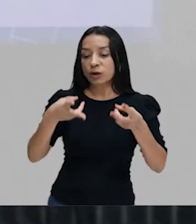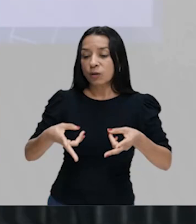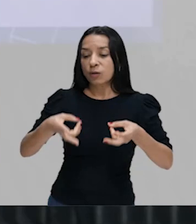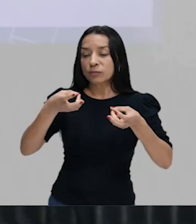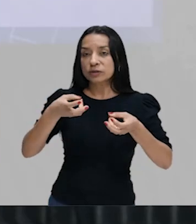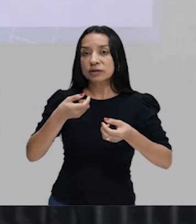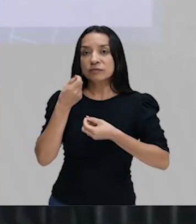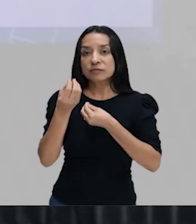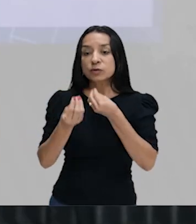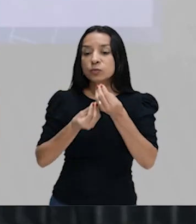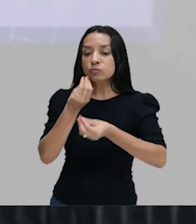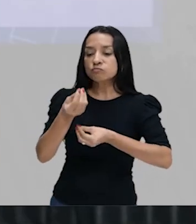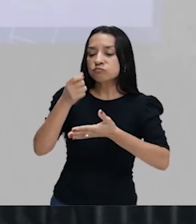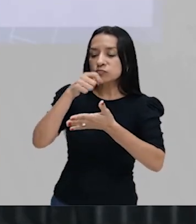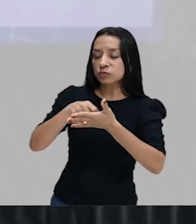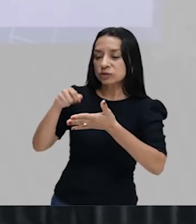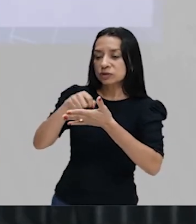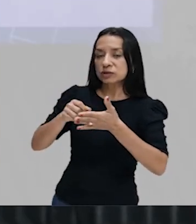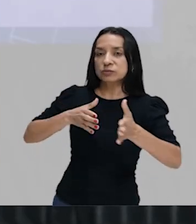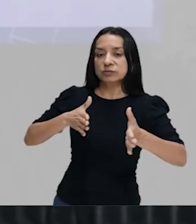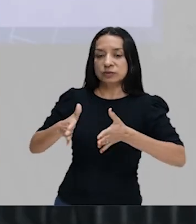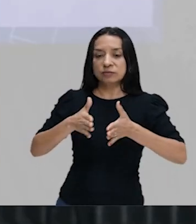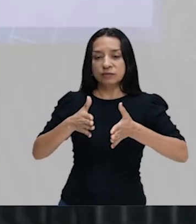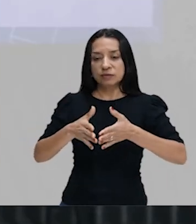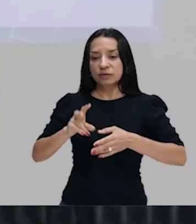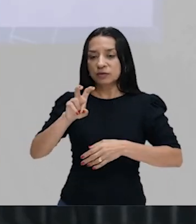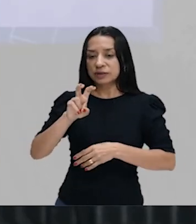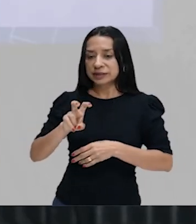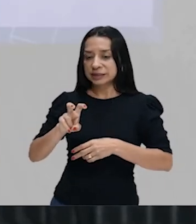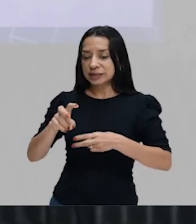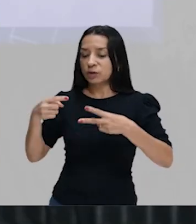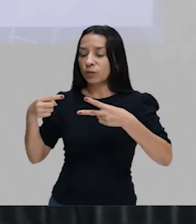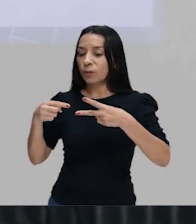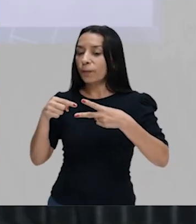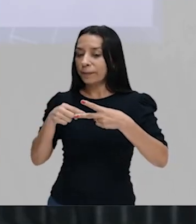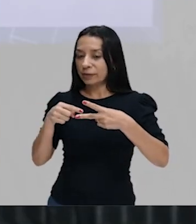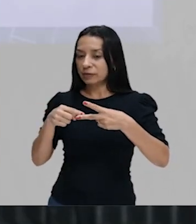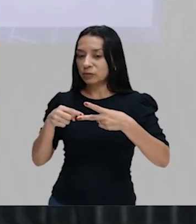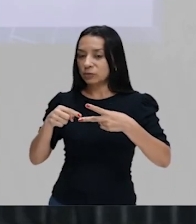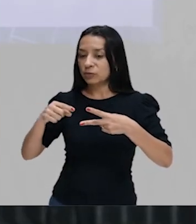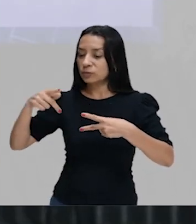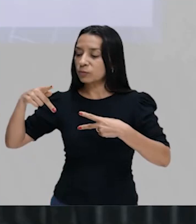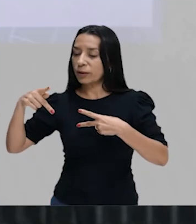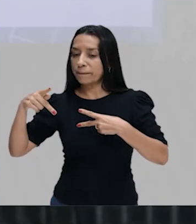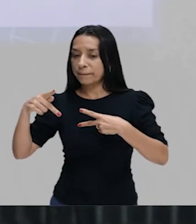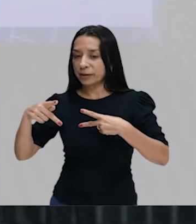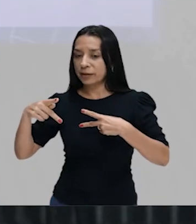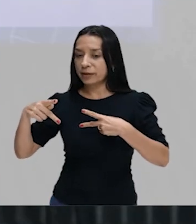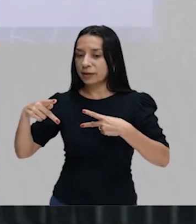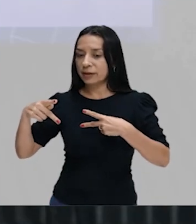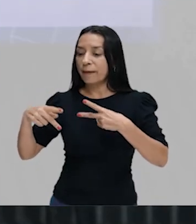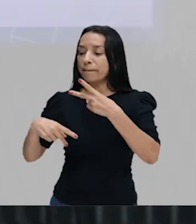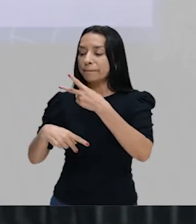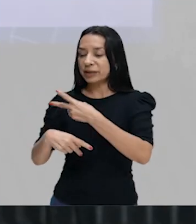escrito agora o intervalo. 5 menor do que P, menor do que 6. Se você